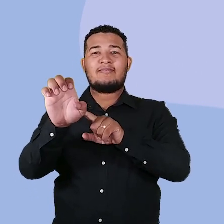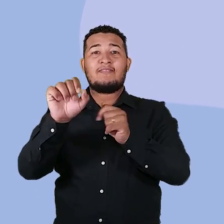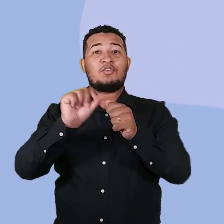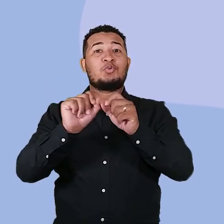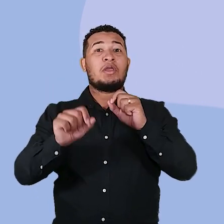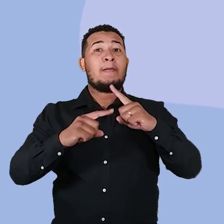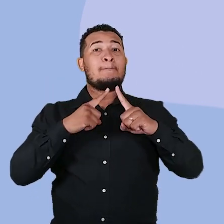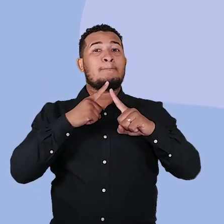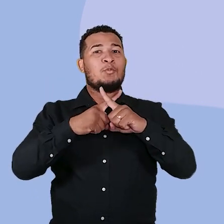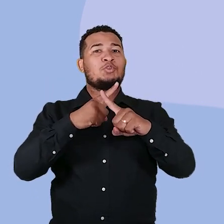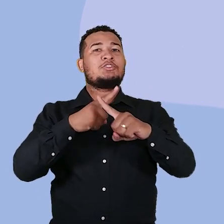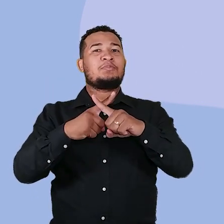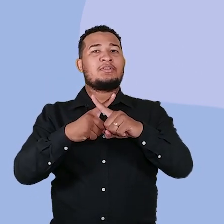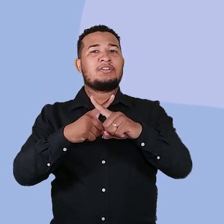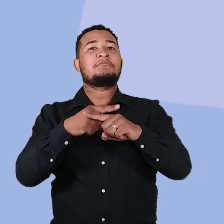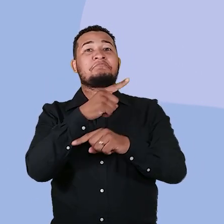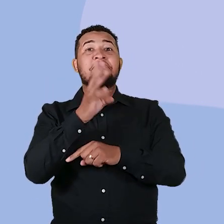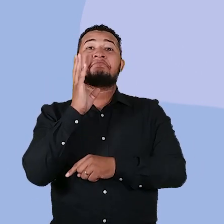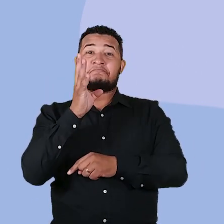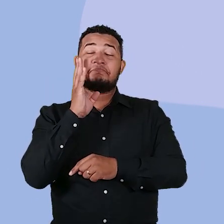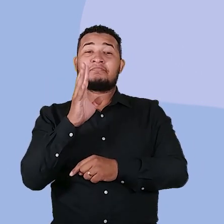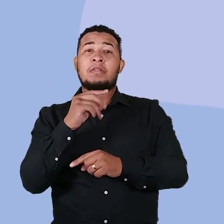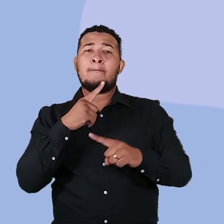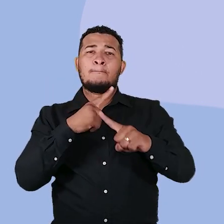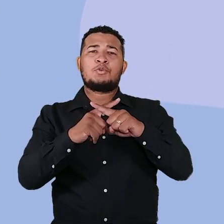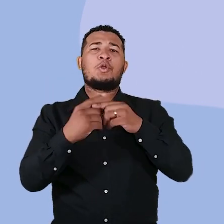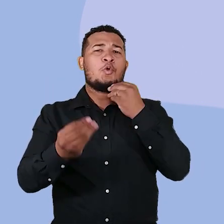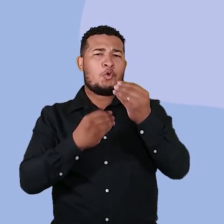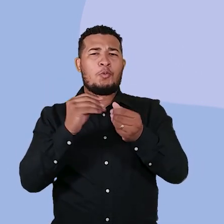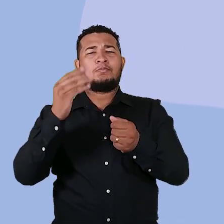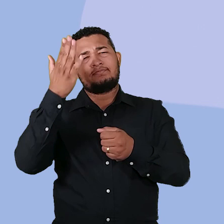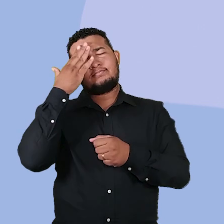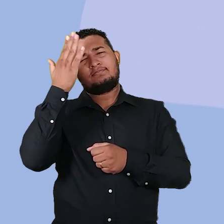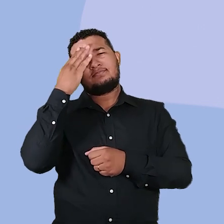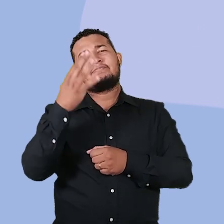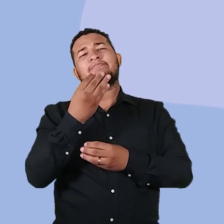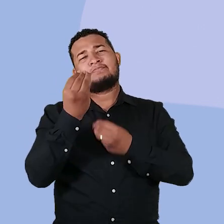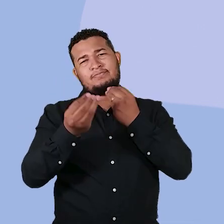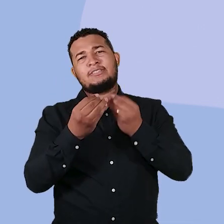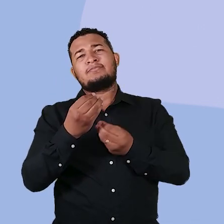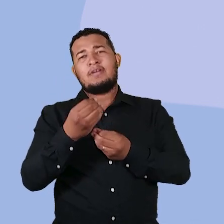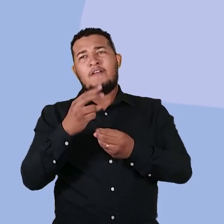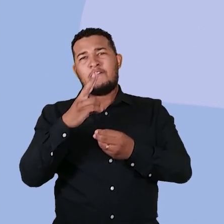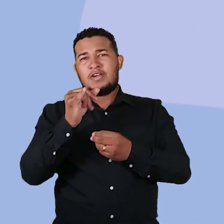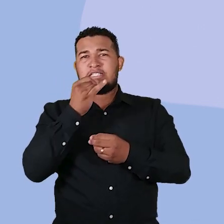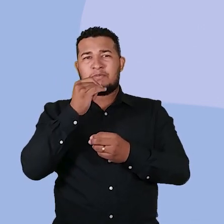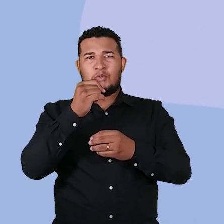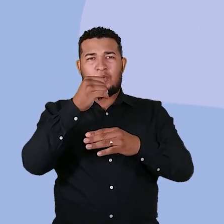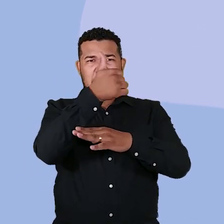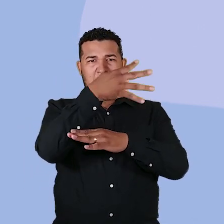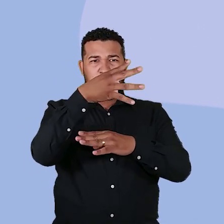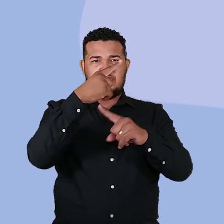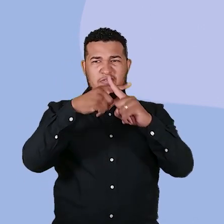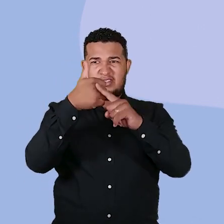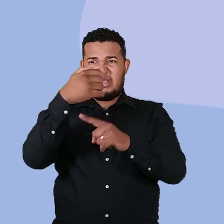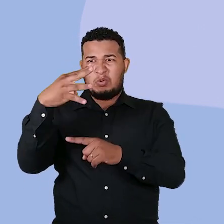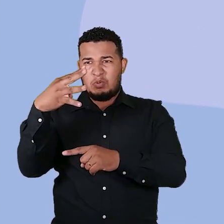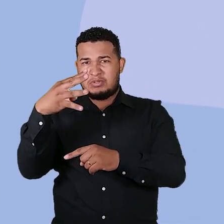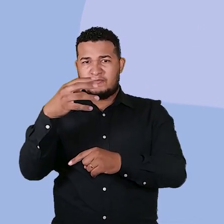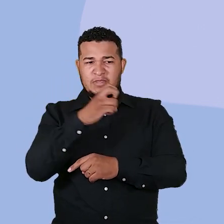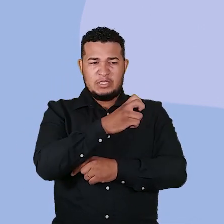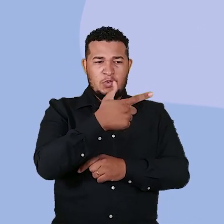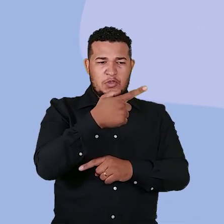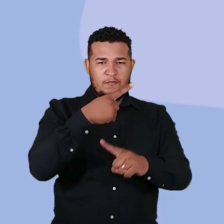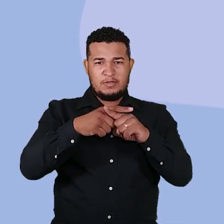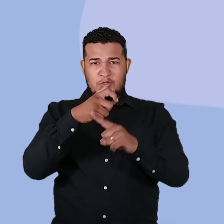então você multiplica é legal não é multiplicando isso daí você já sabe fazer mas você não vai querer multiplicar